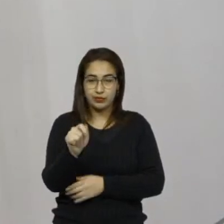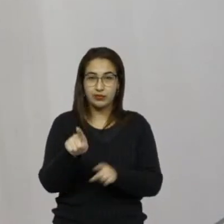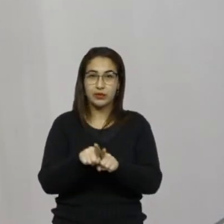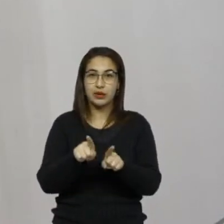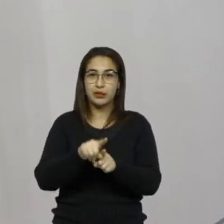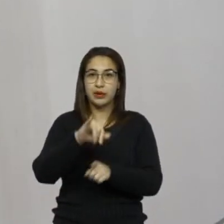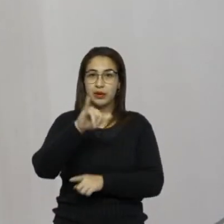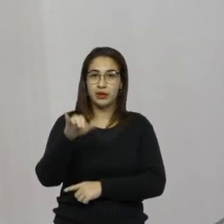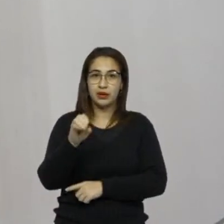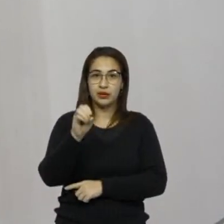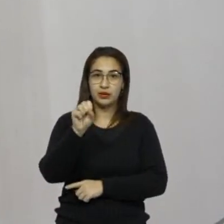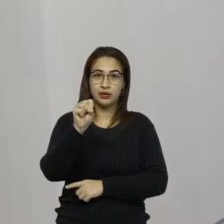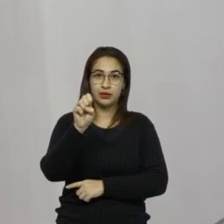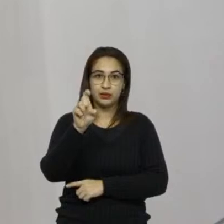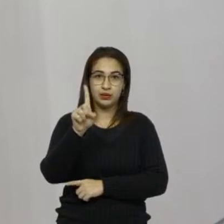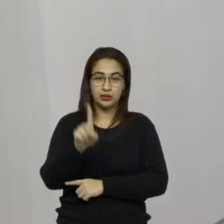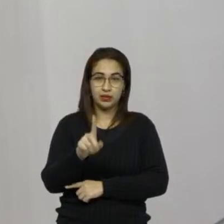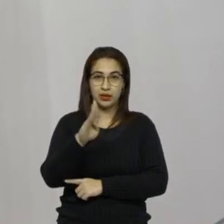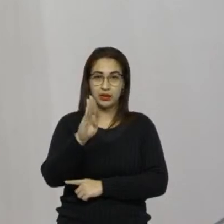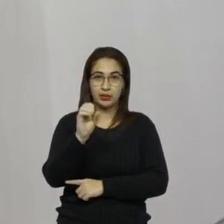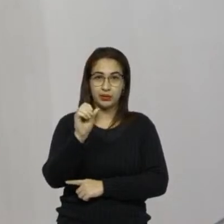E se elas não forem